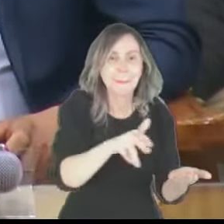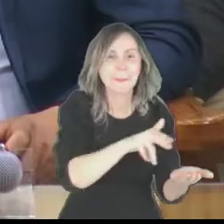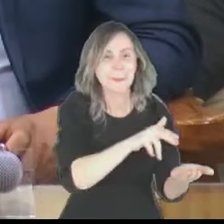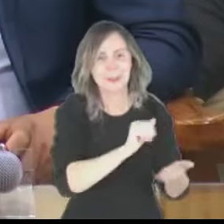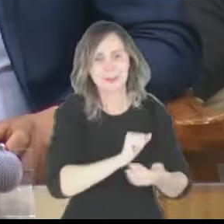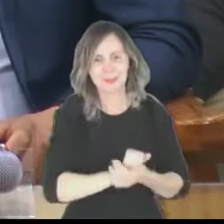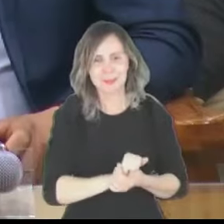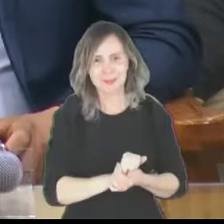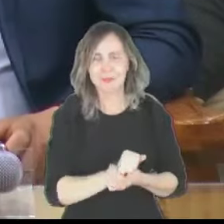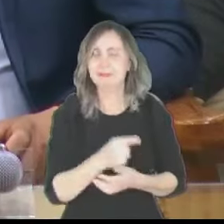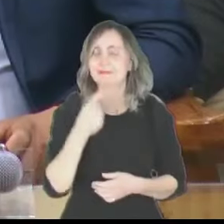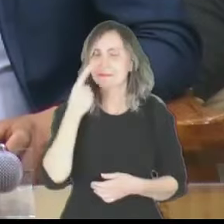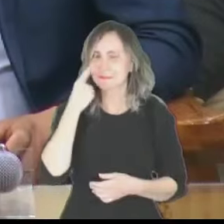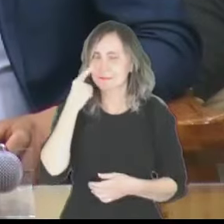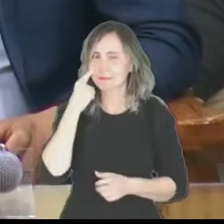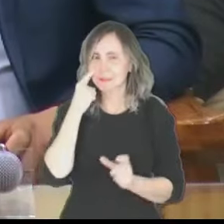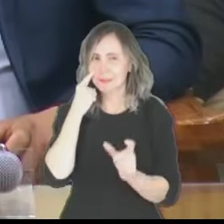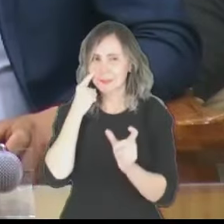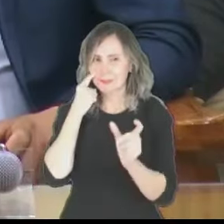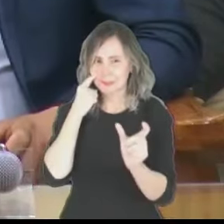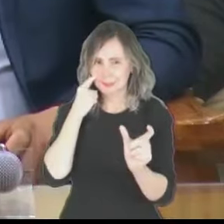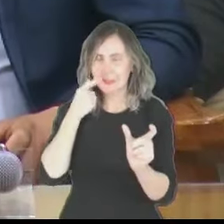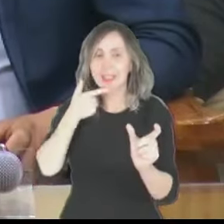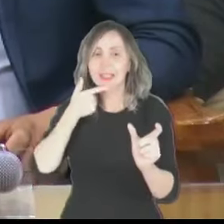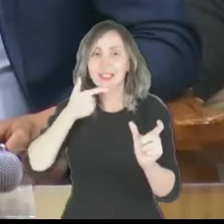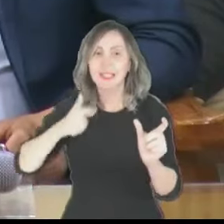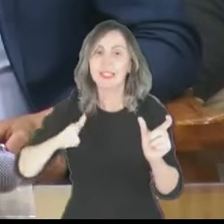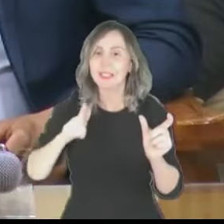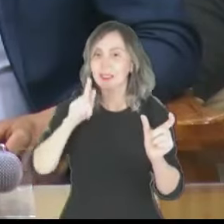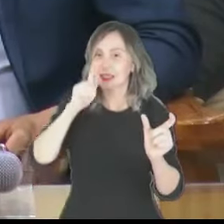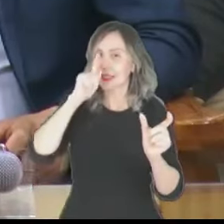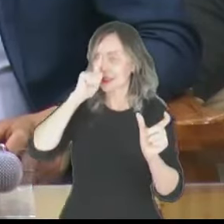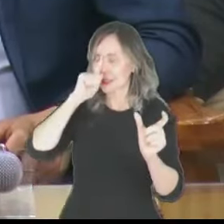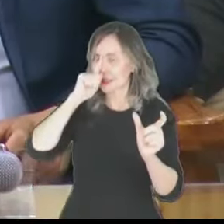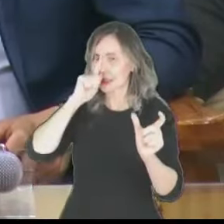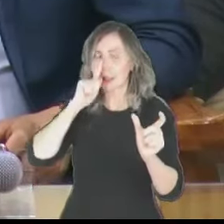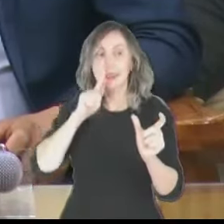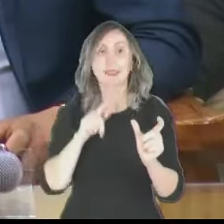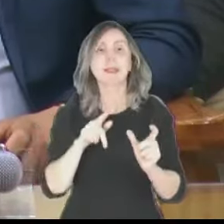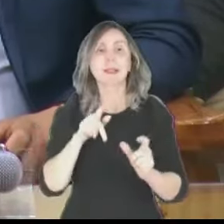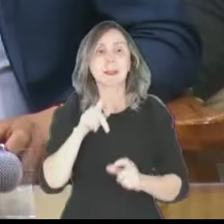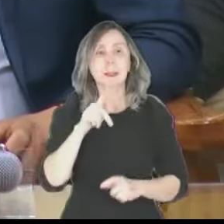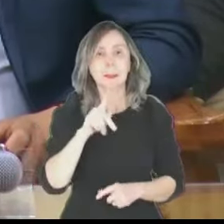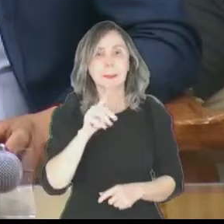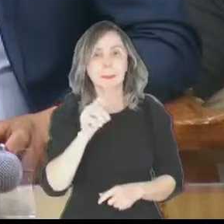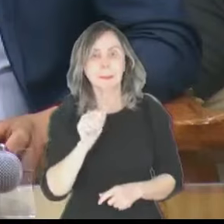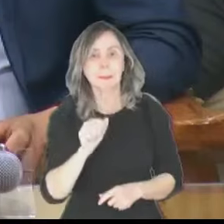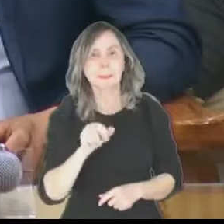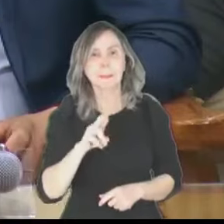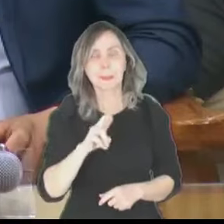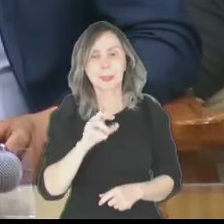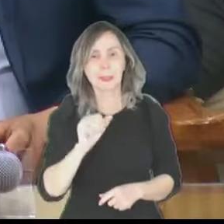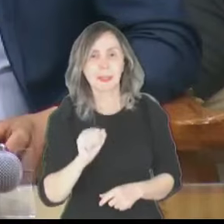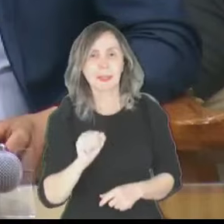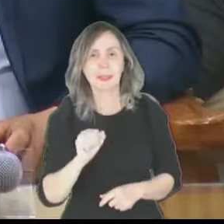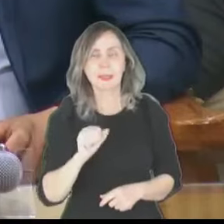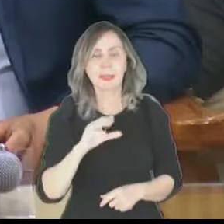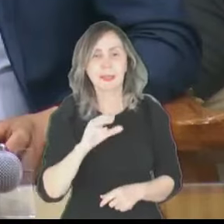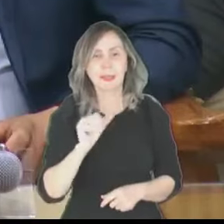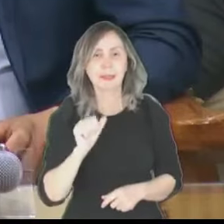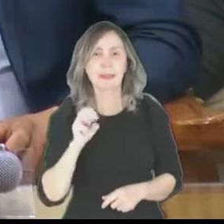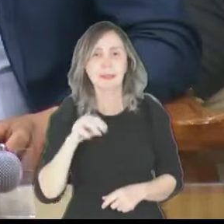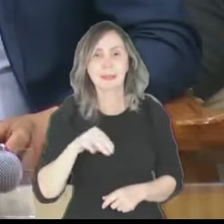veja que essa palavra na língua grega é paracaléu. Rogo-vos, ou seja,